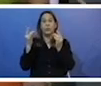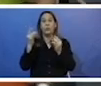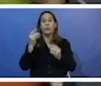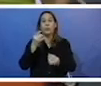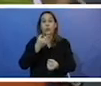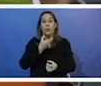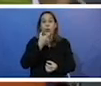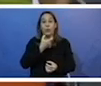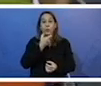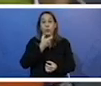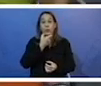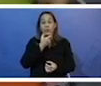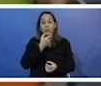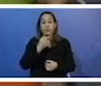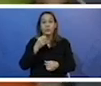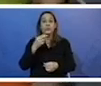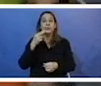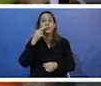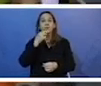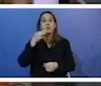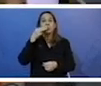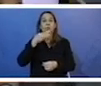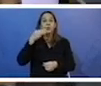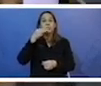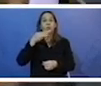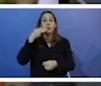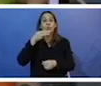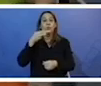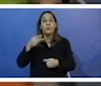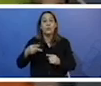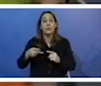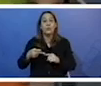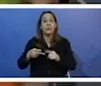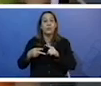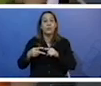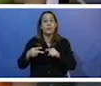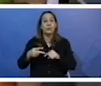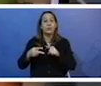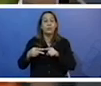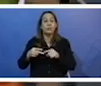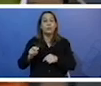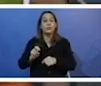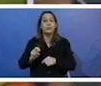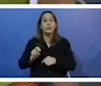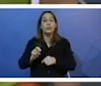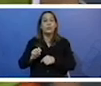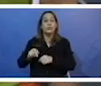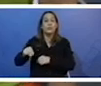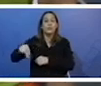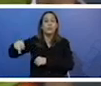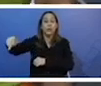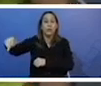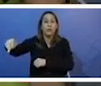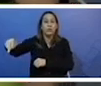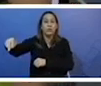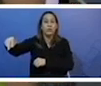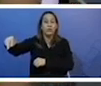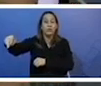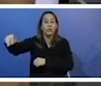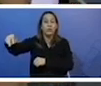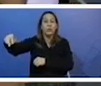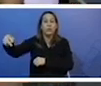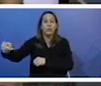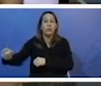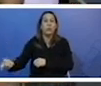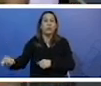bolachinha, é a casinha de doces. E o João e Maria, eles estão voltando da casa ou eles